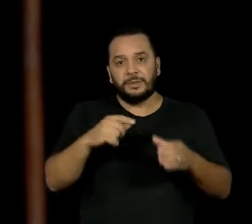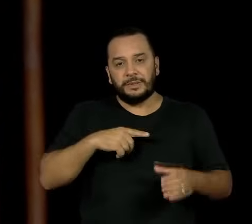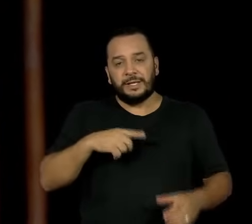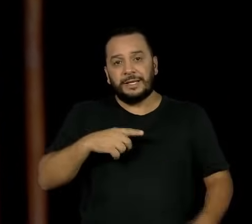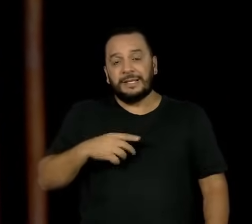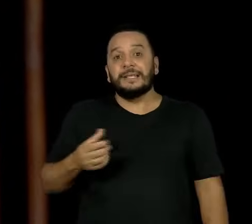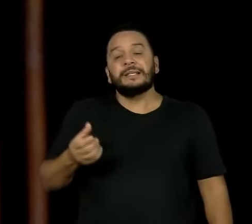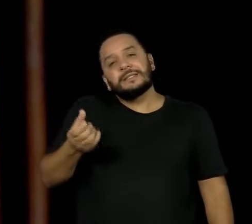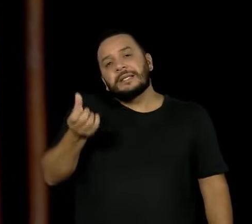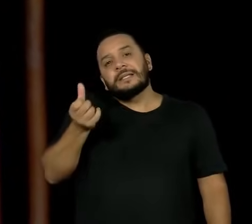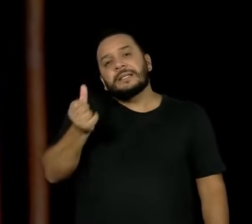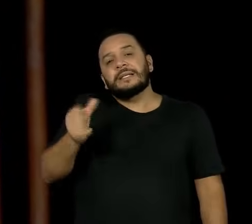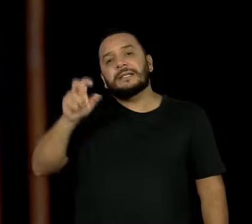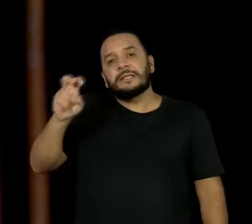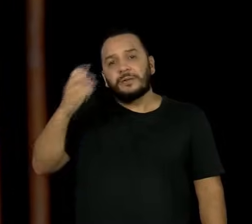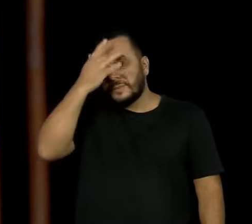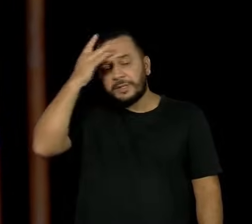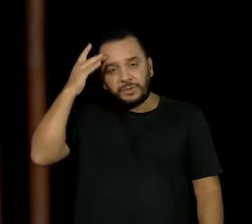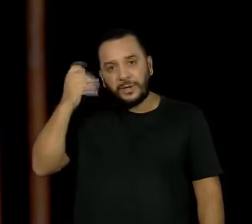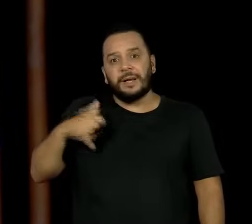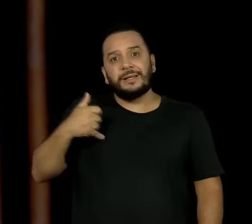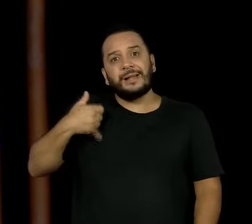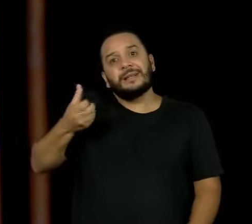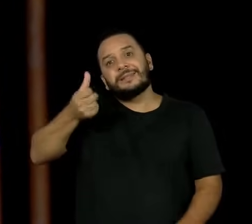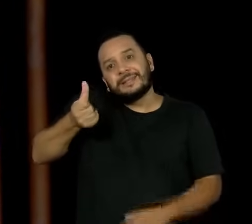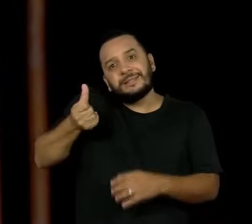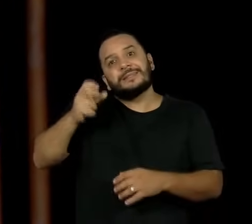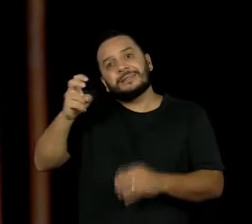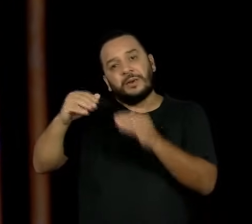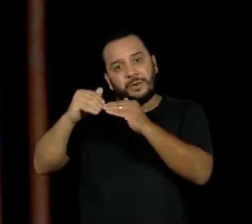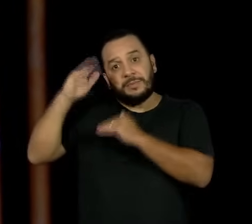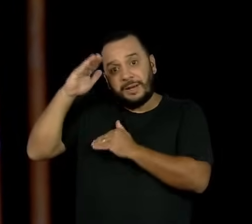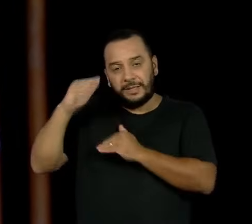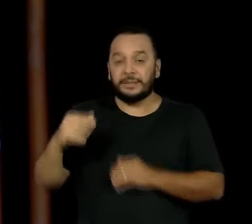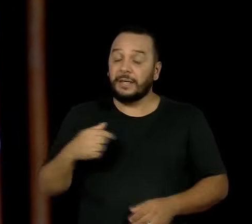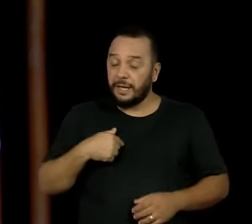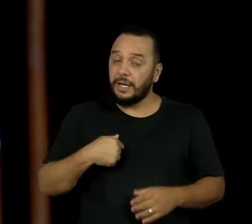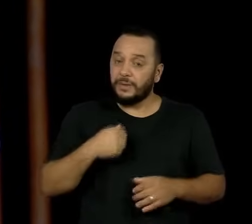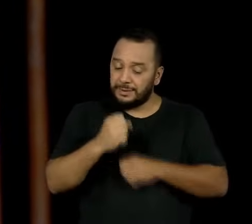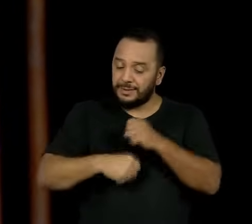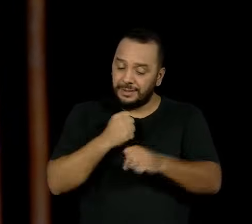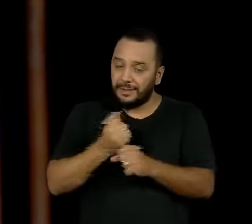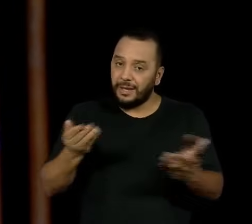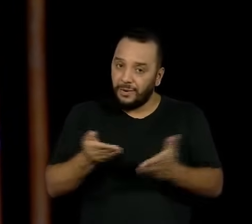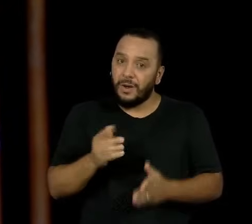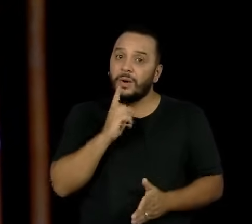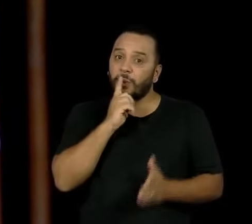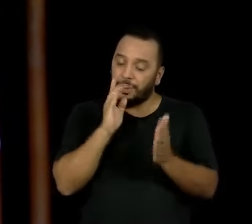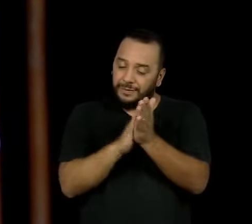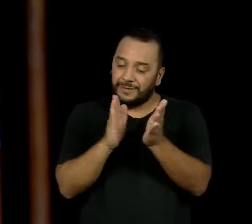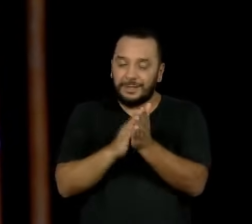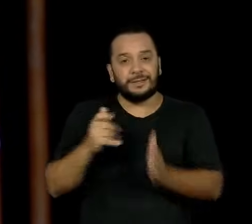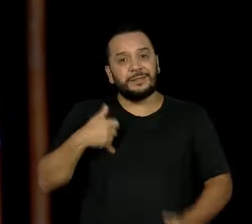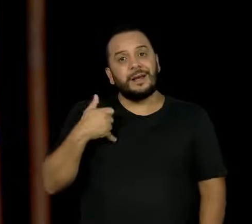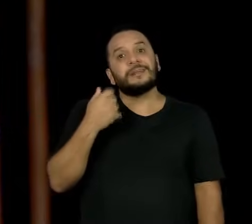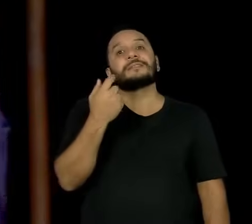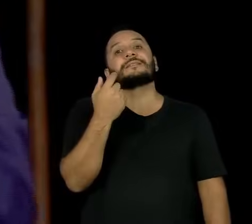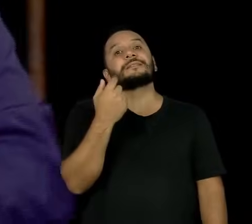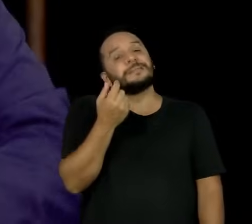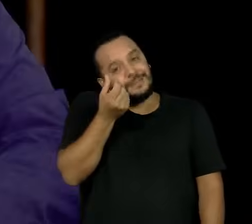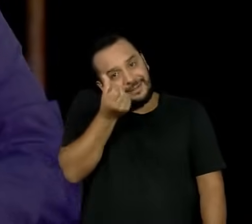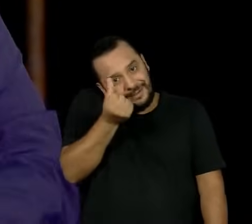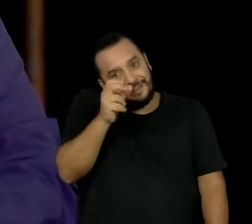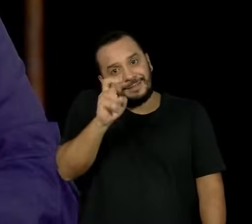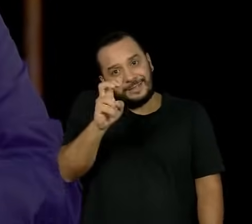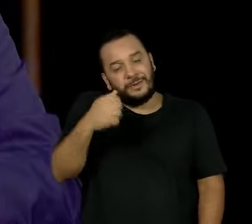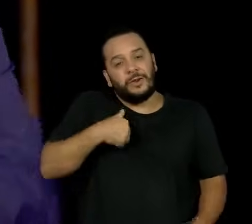65 ou mais, como este ano. Eu chego aos 65, eu entro para esse time, eu convidei um especialista